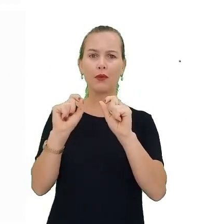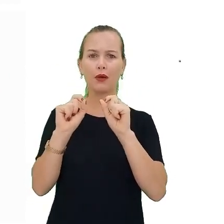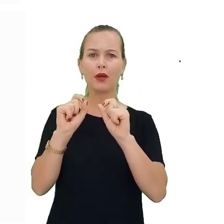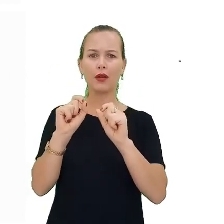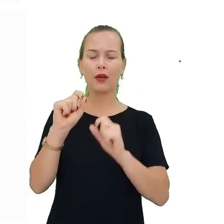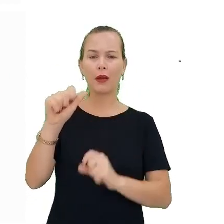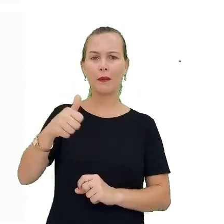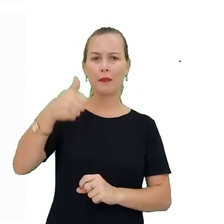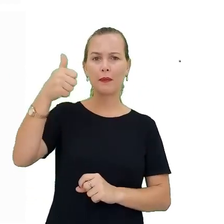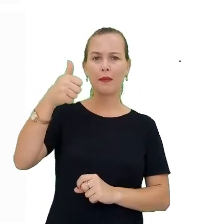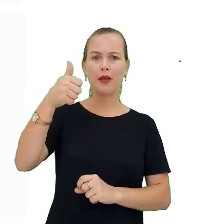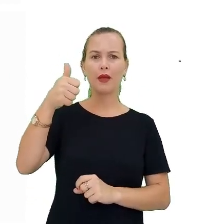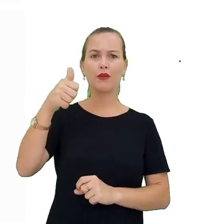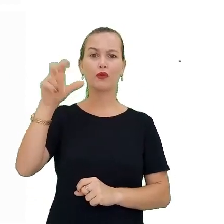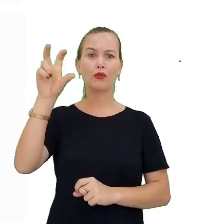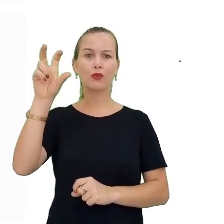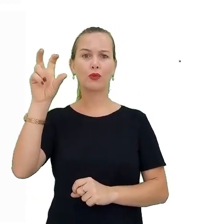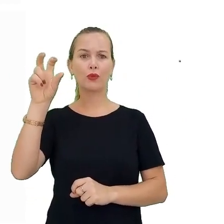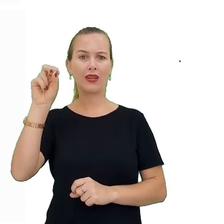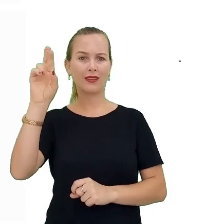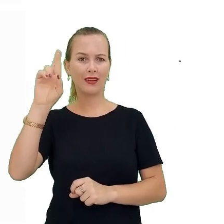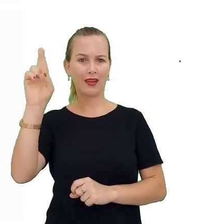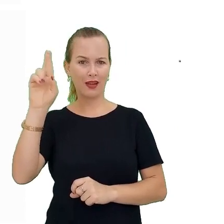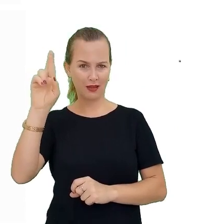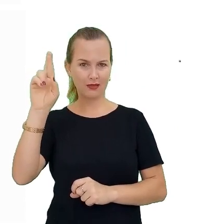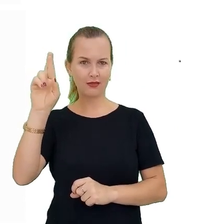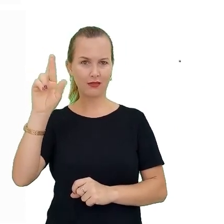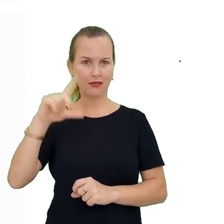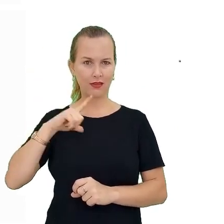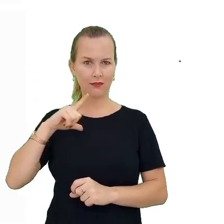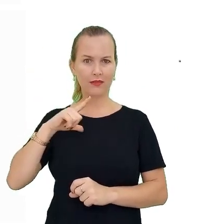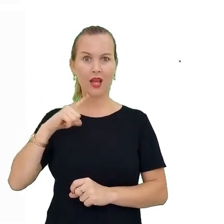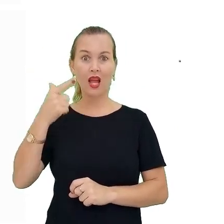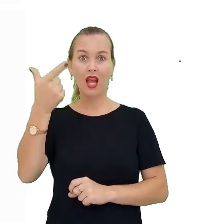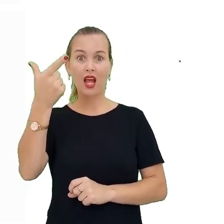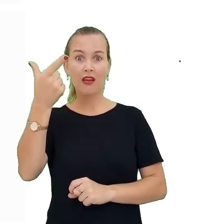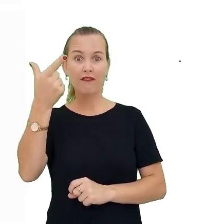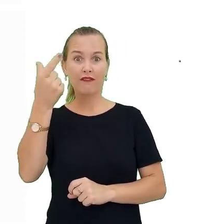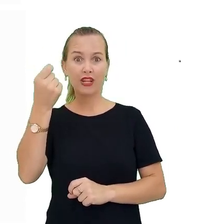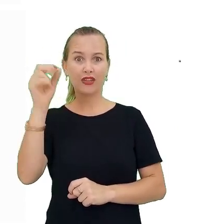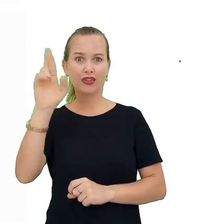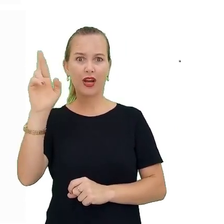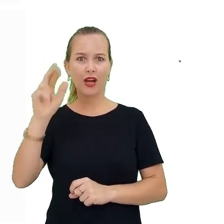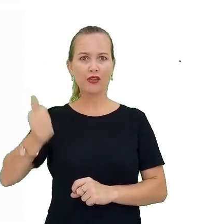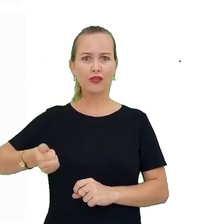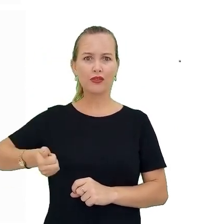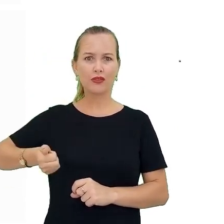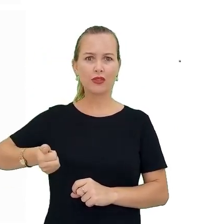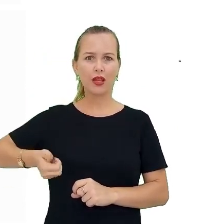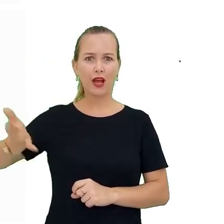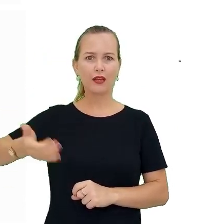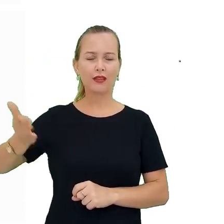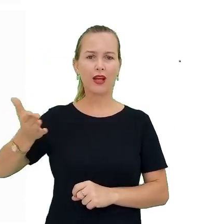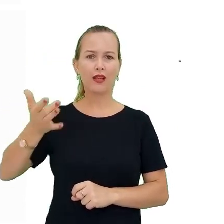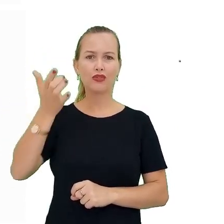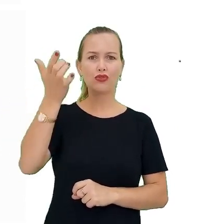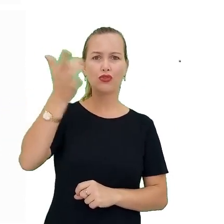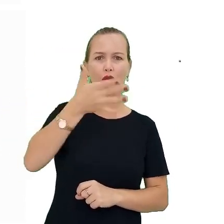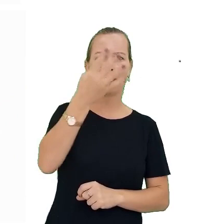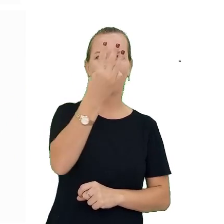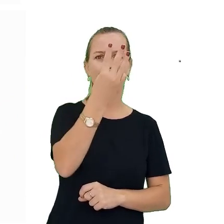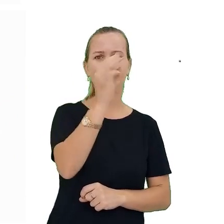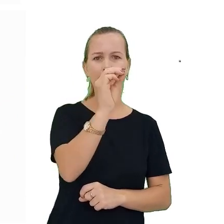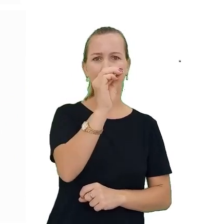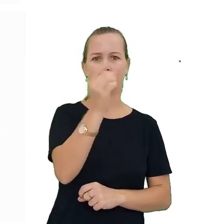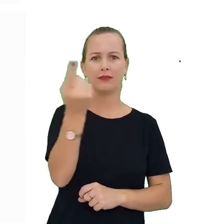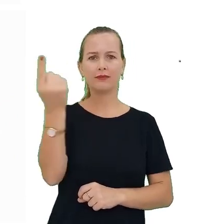logo na primeira linha que dos R$ 50 foram gastos 20, sobrando 30.